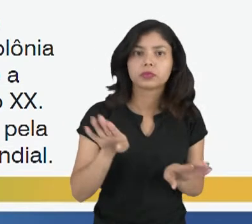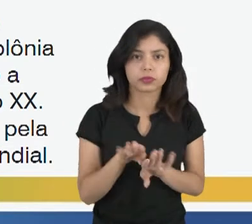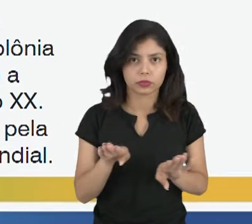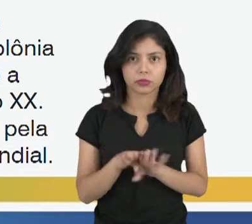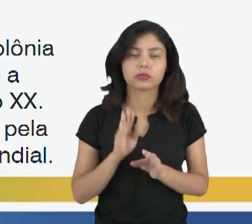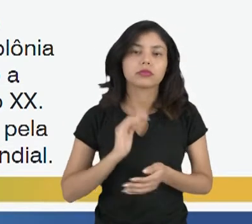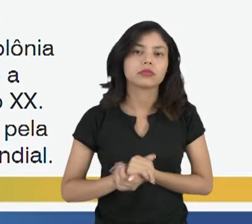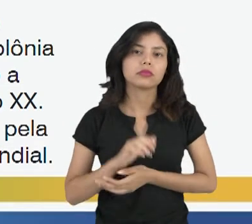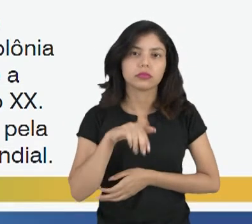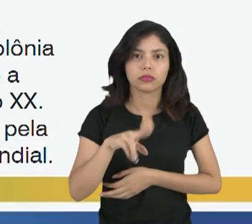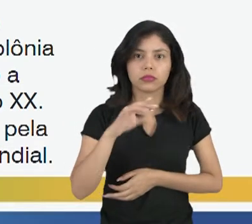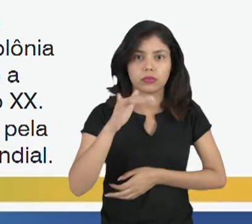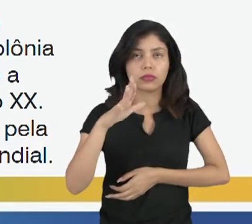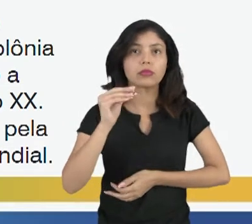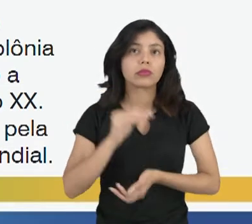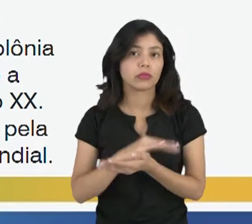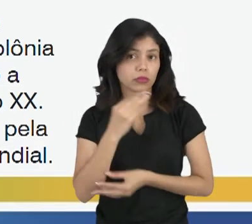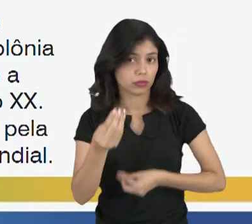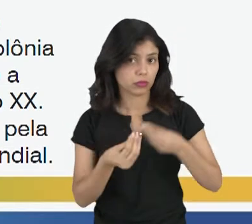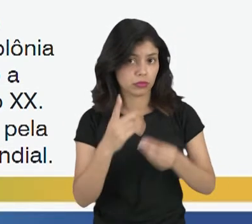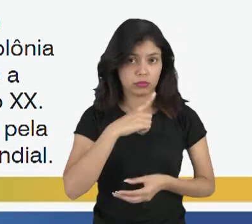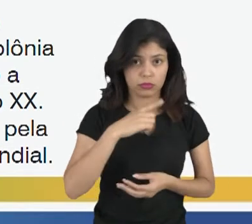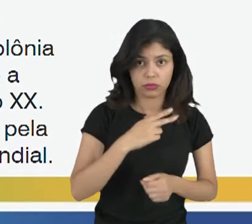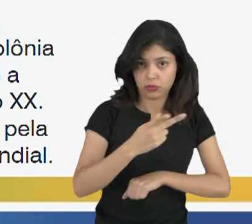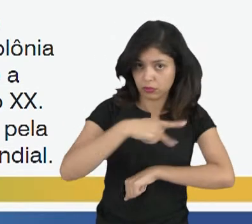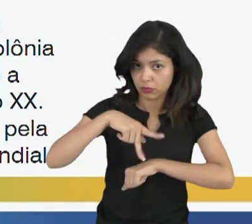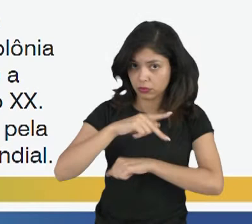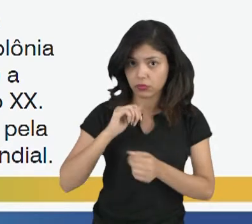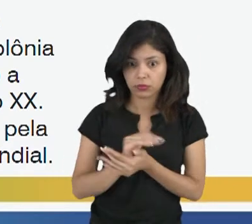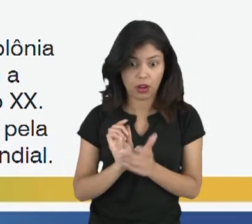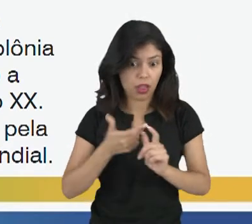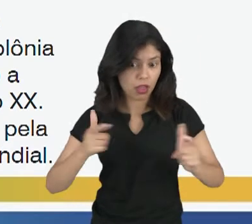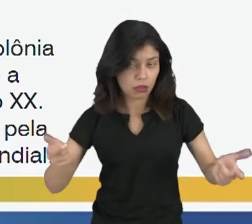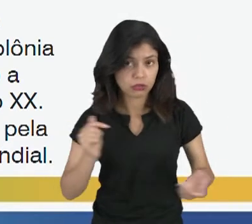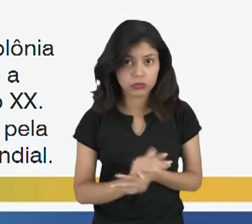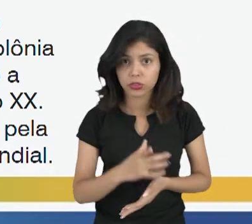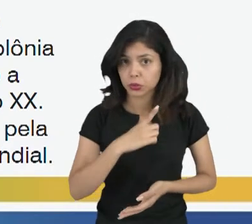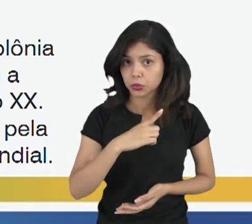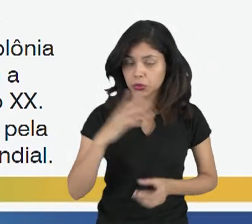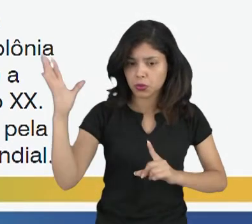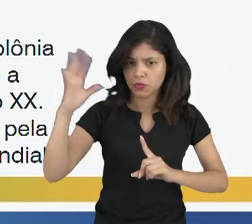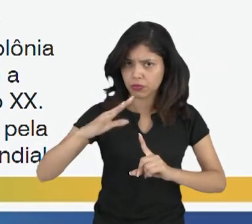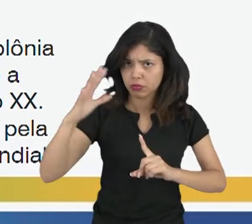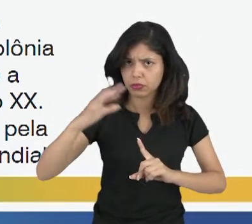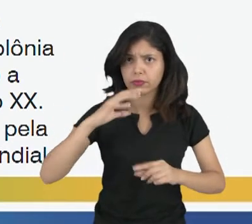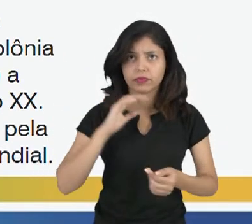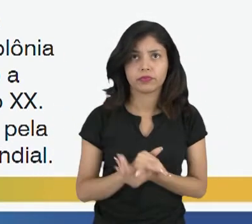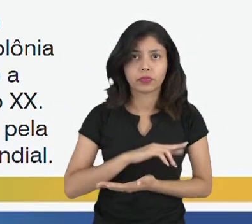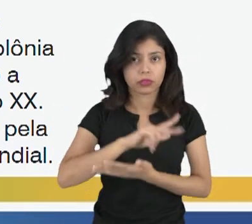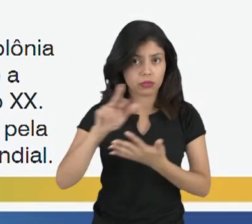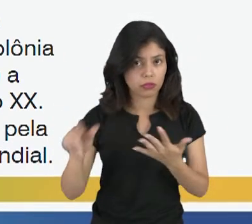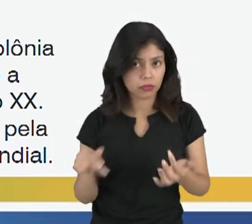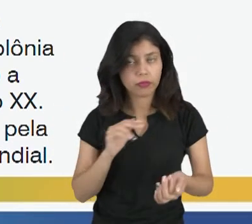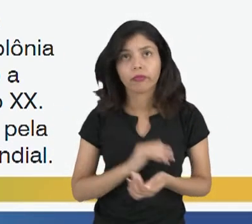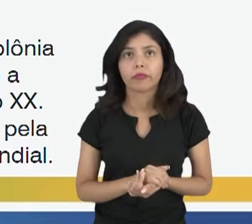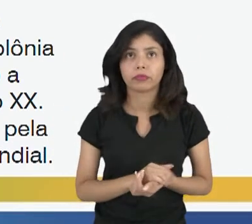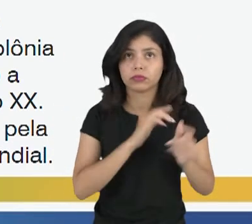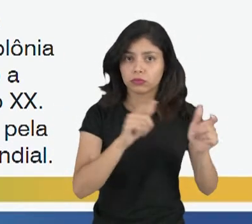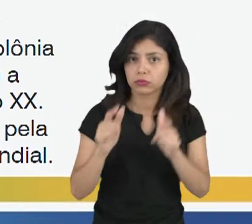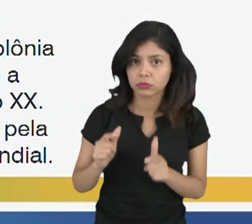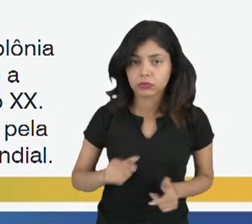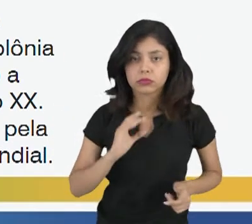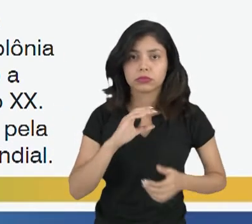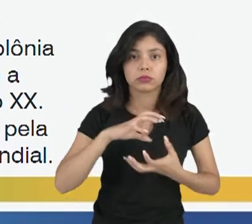Nações com você se tornar um país gigante mantendo laços de influência em várias nações em